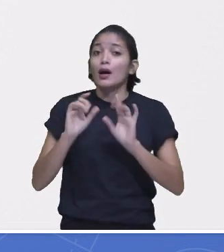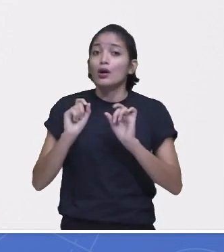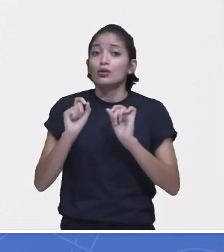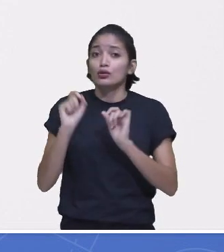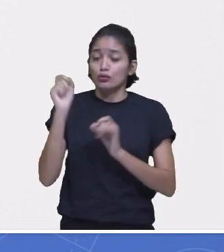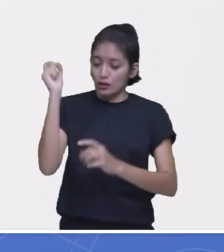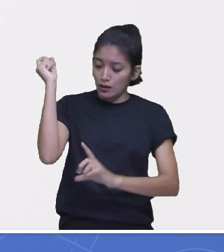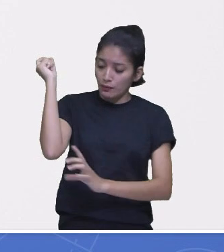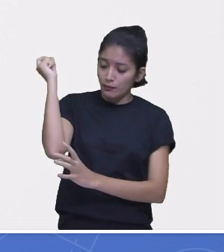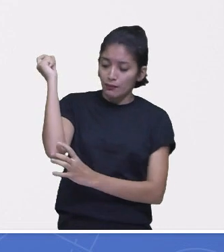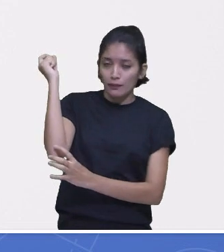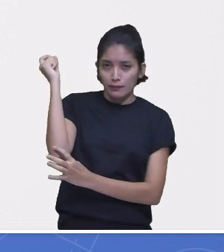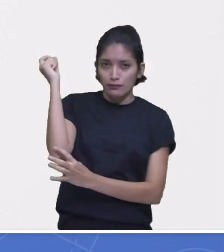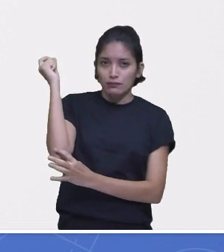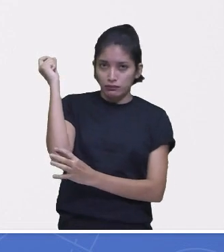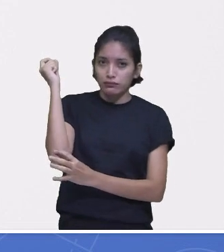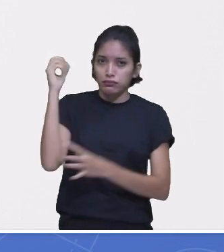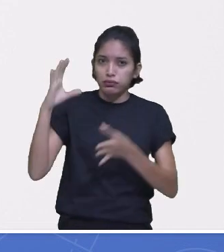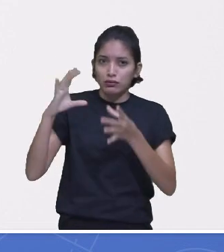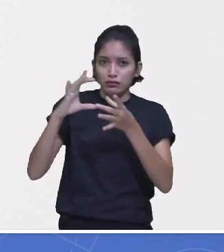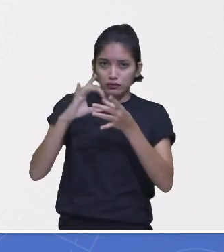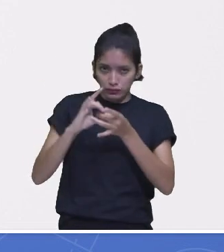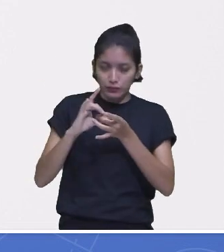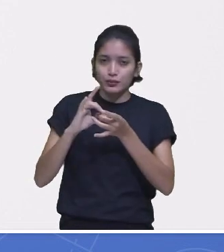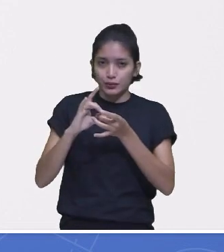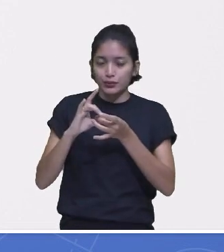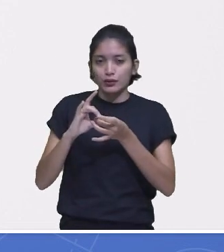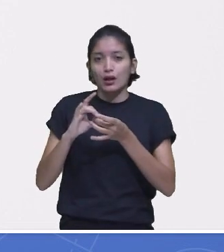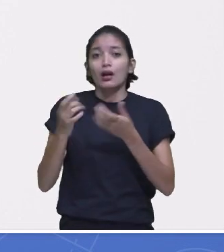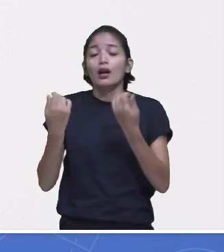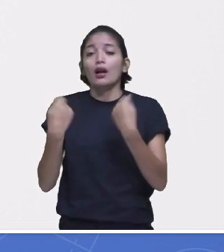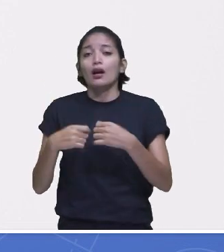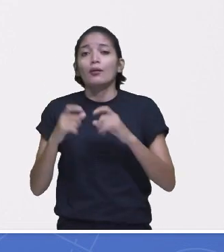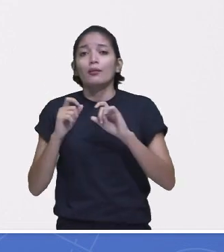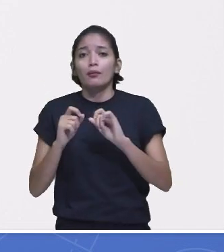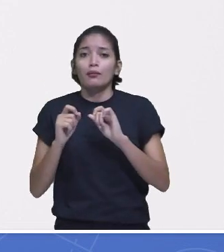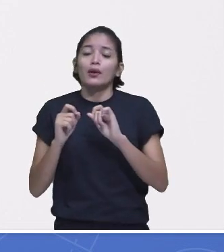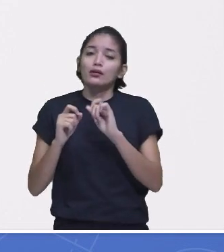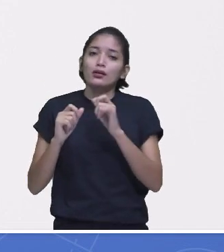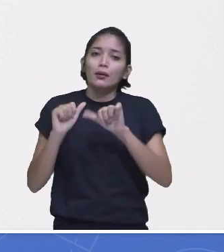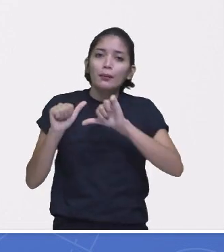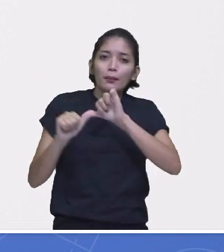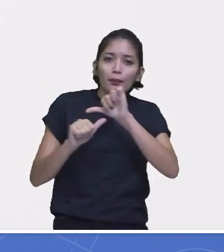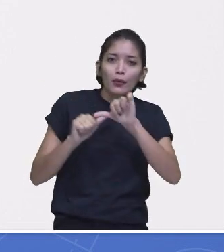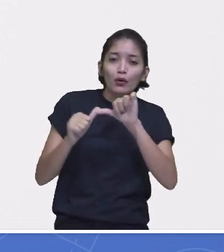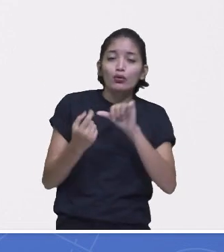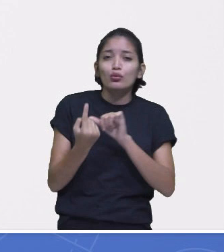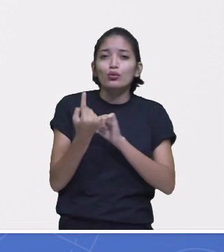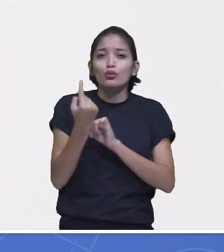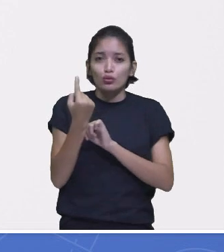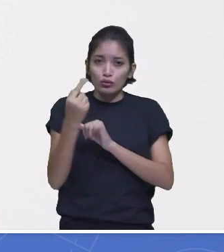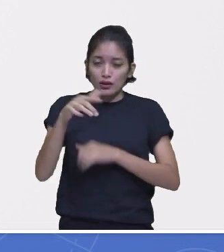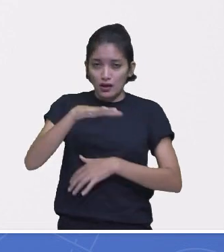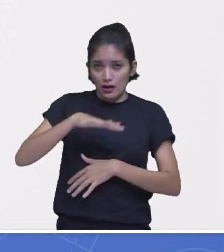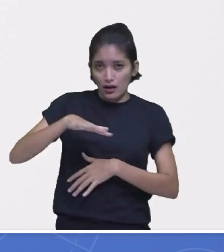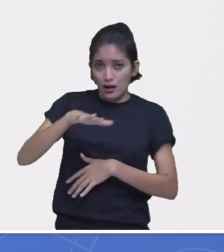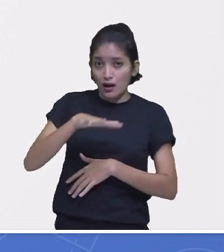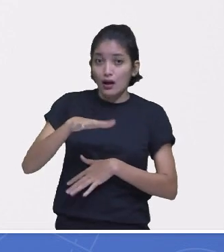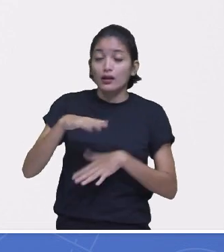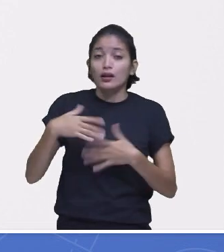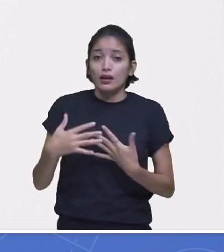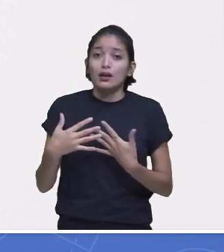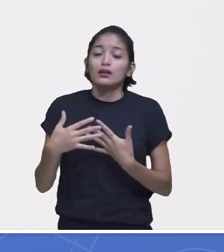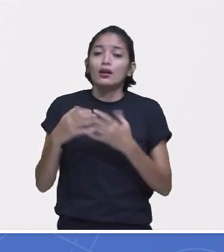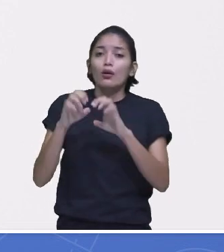cavidade articular altamente lubrificada e capacidade de deslocamento em um único eixo, essa estrutura